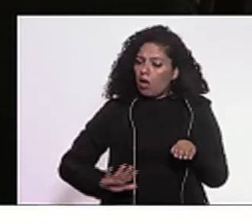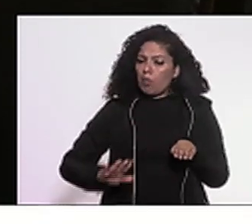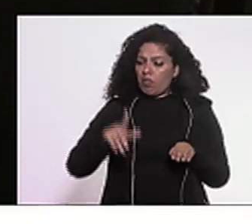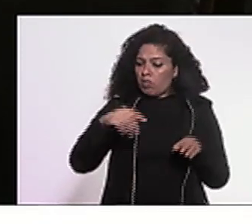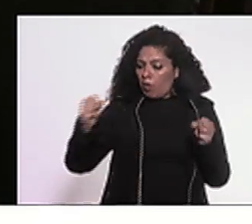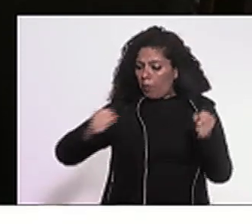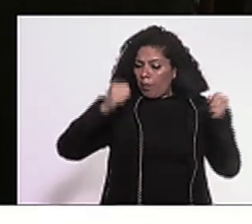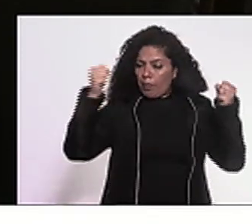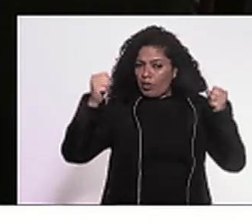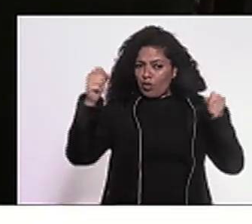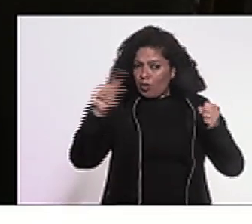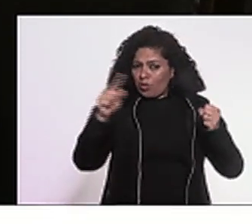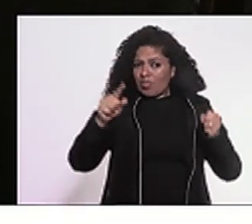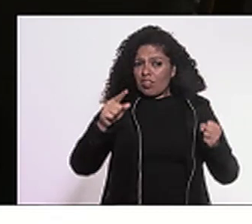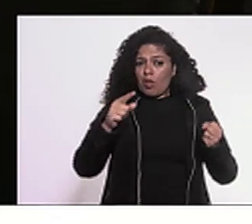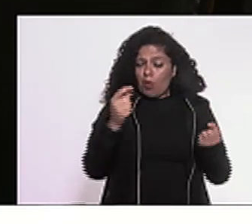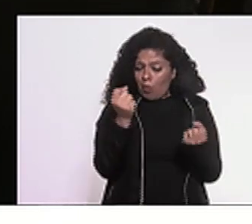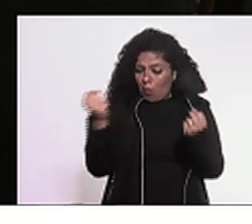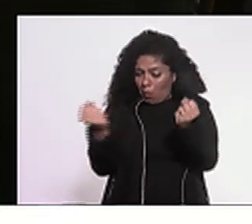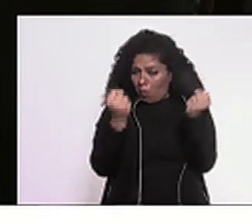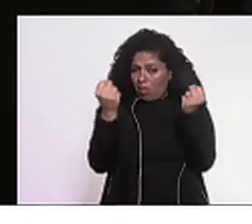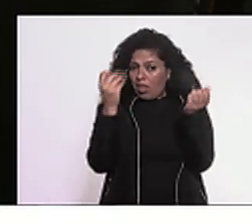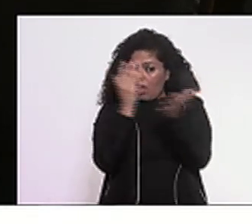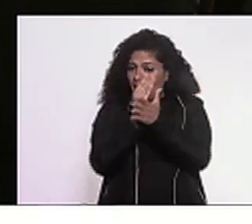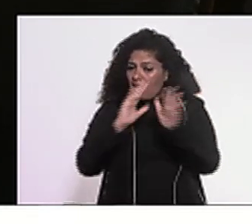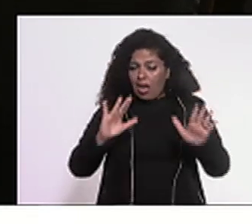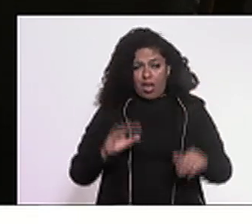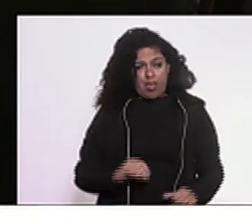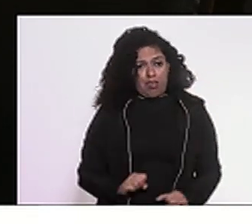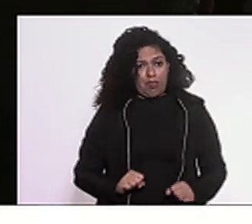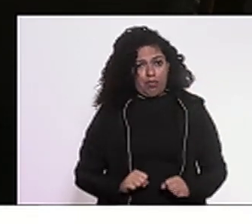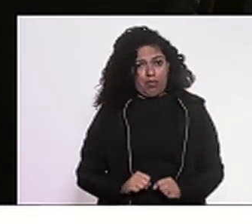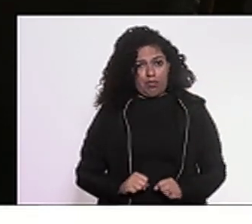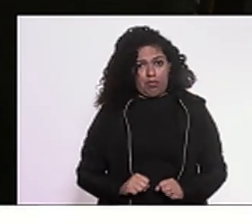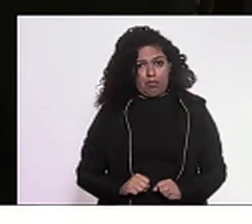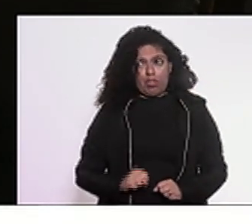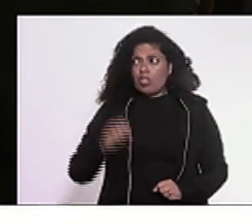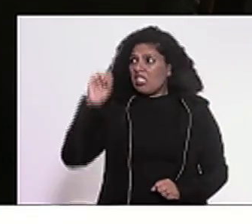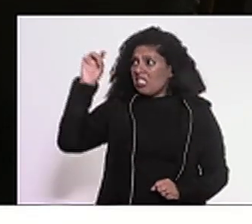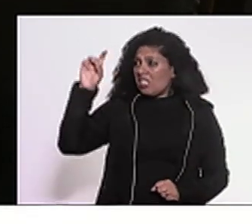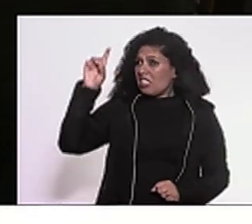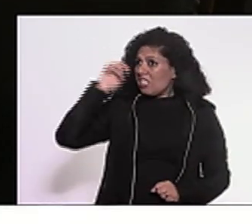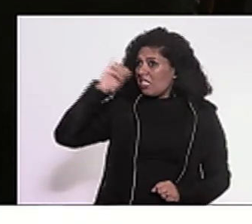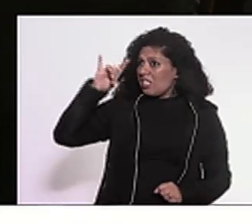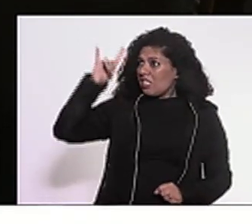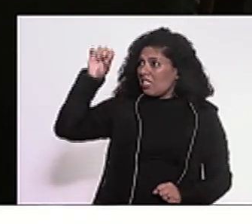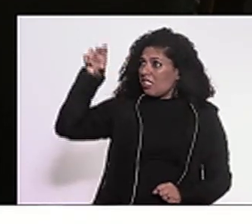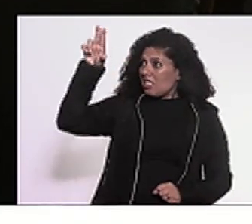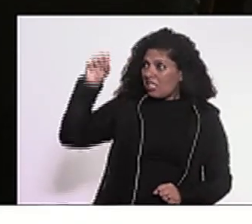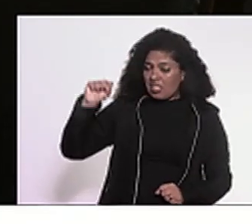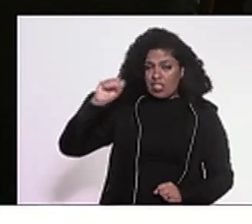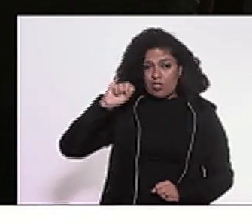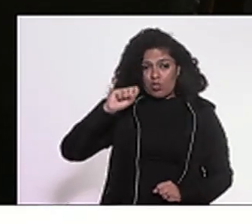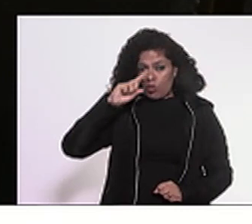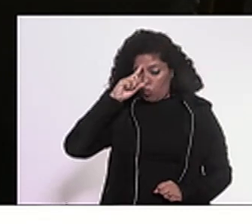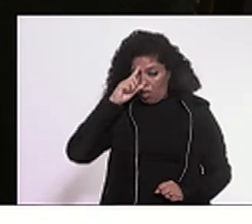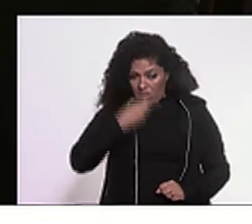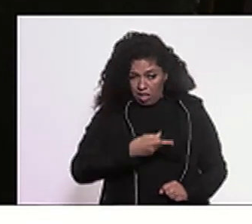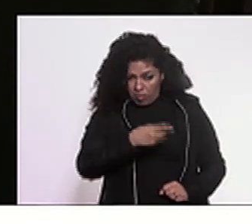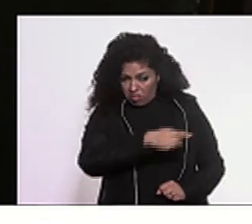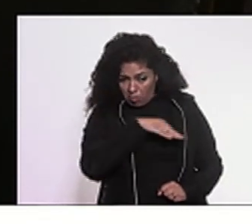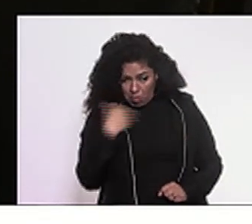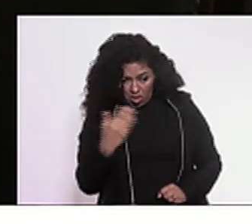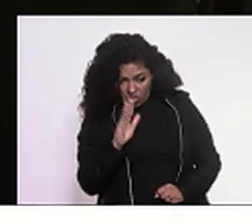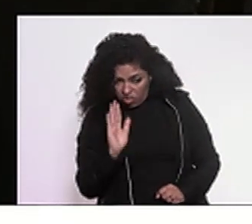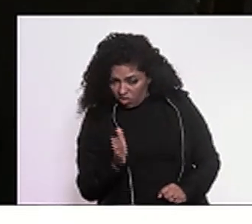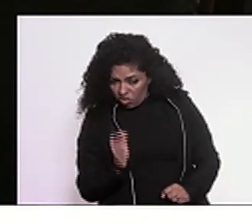Ele acaba muito rápido. Basta uma sinalização divina de que seu tempo de validade terminou e seu